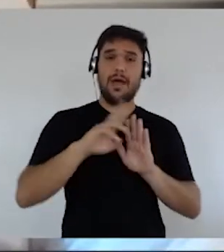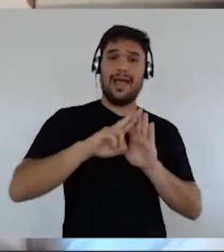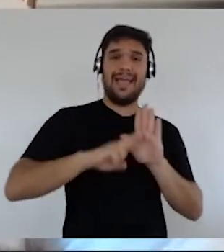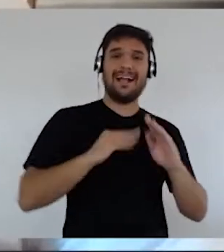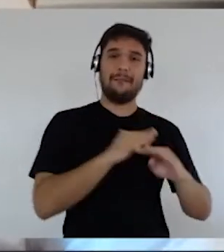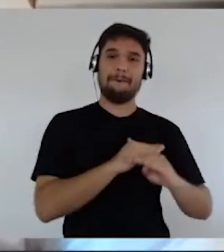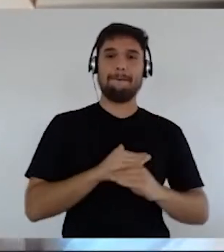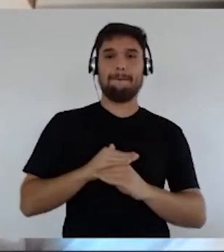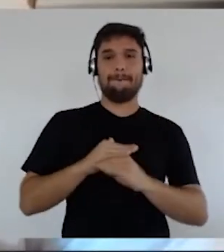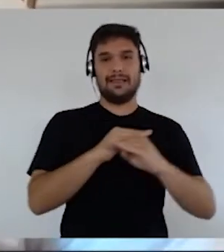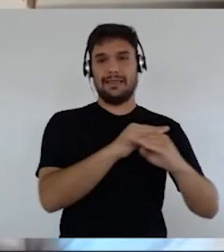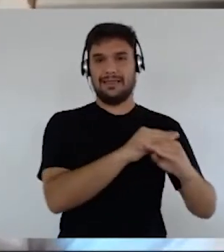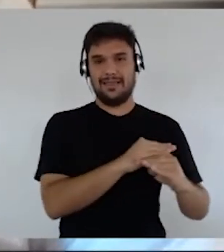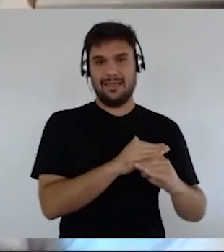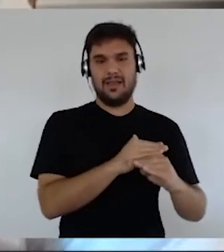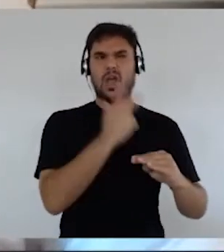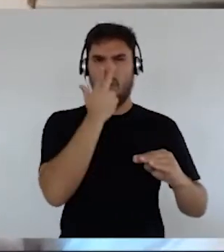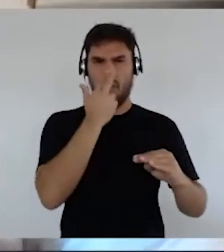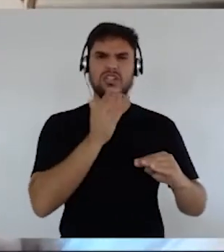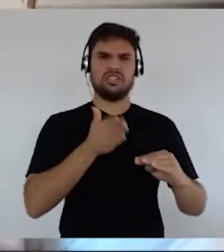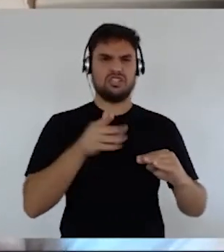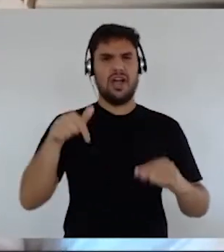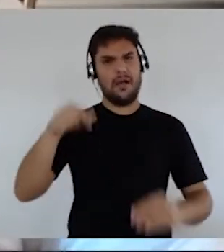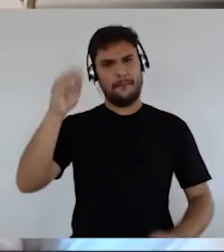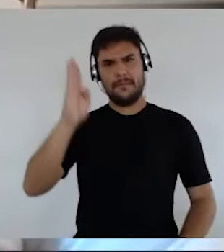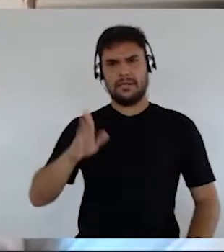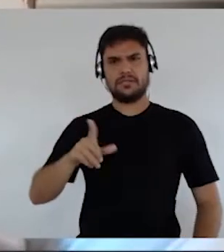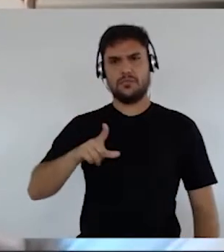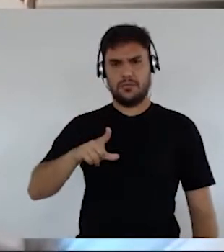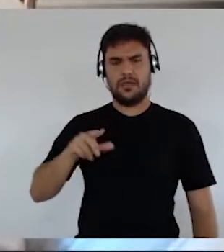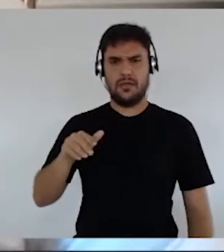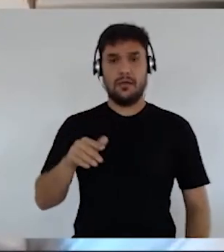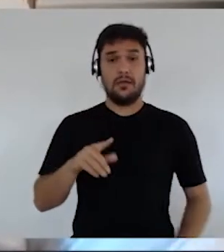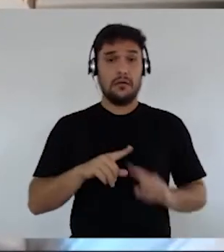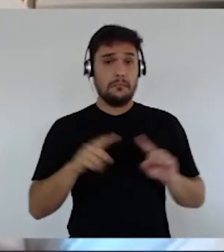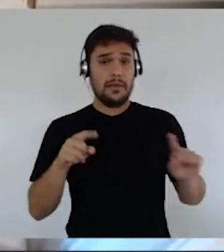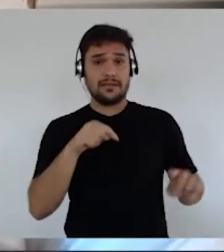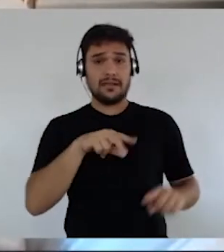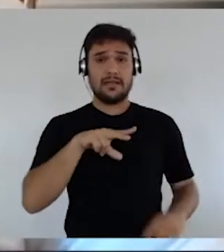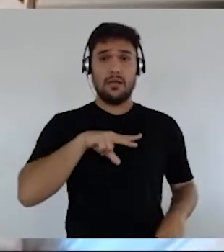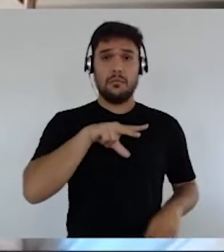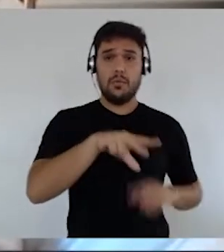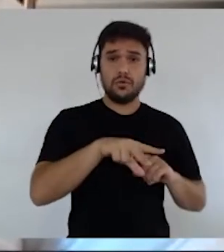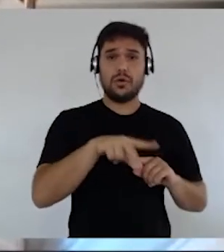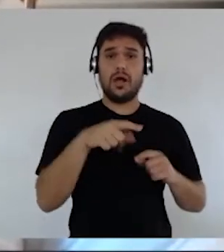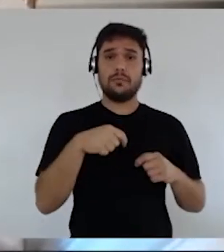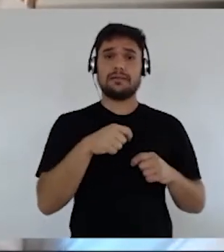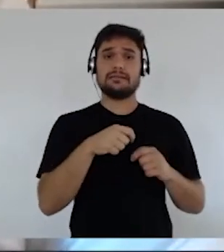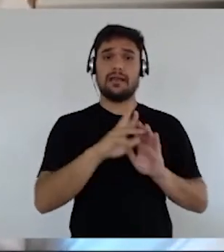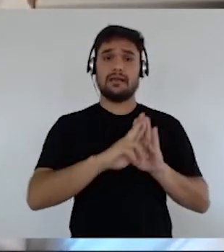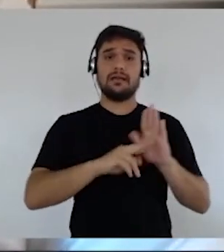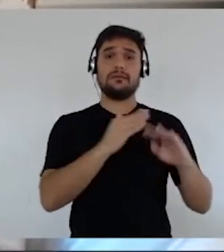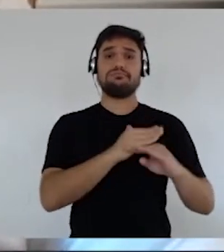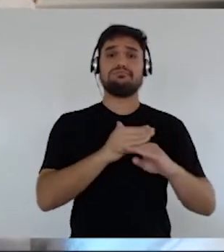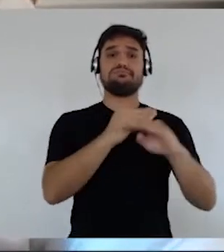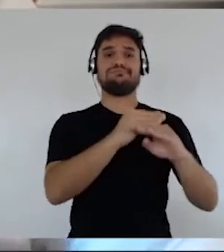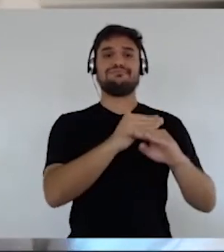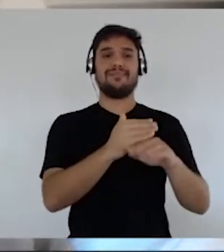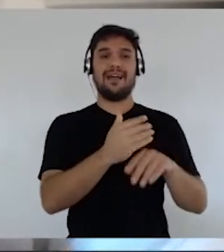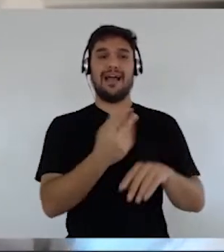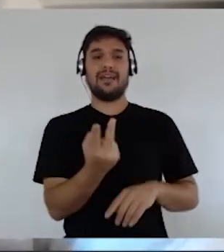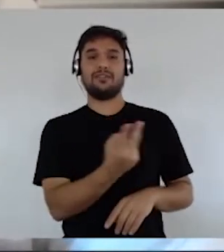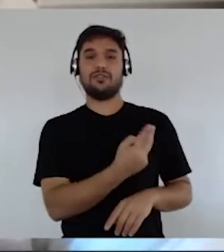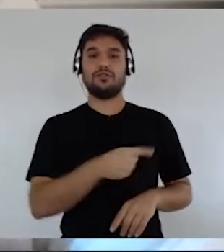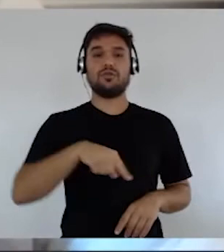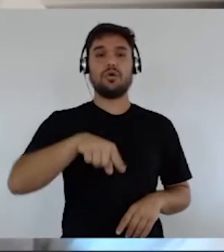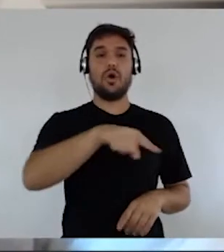protocolo, e sei que já há aí no Brasil protocolos, mas em que esses protocolos devem ser celebrados por todas